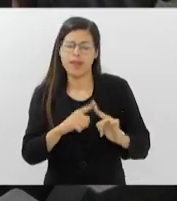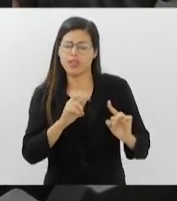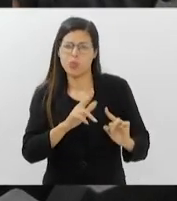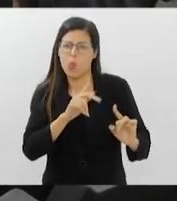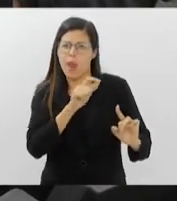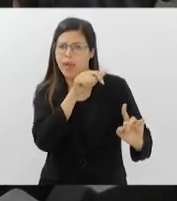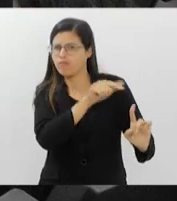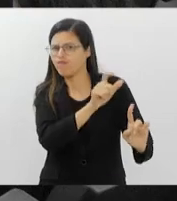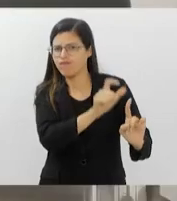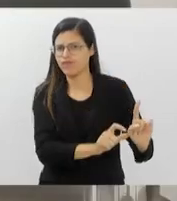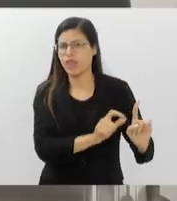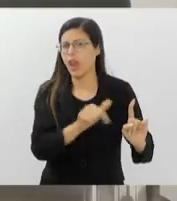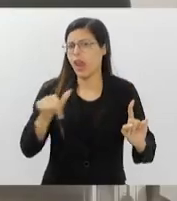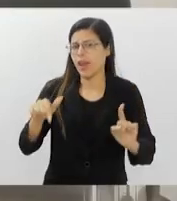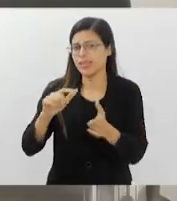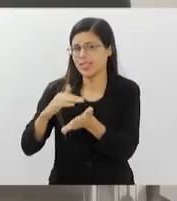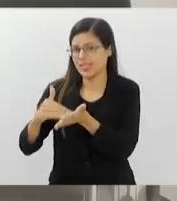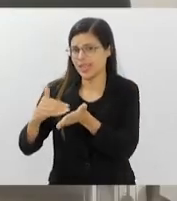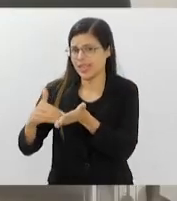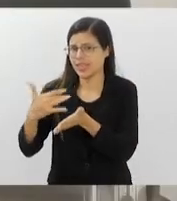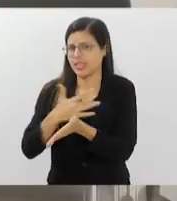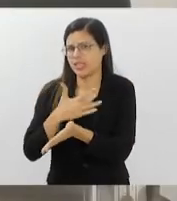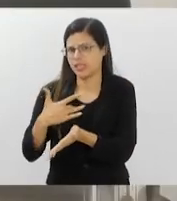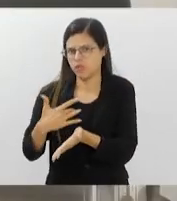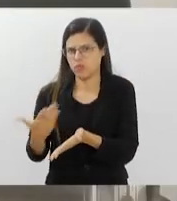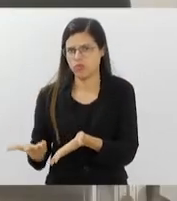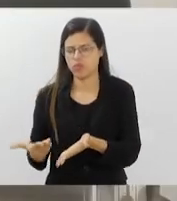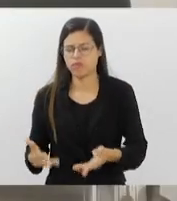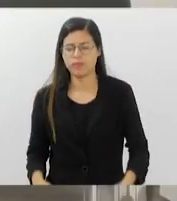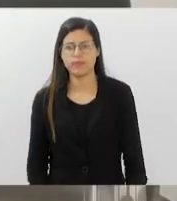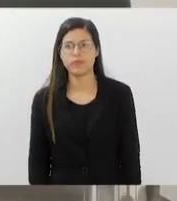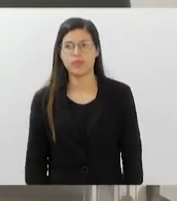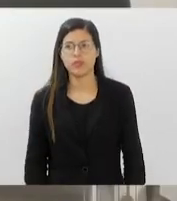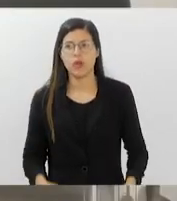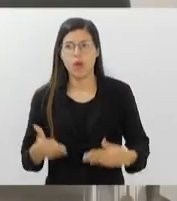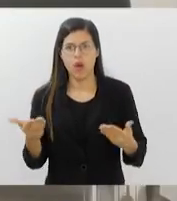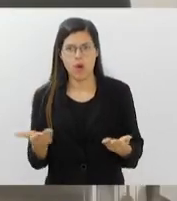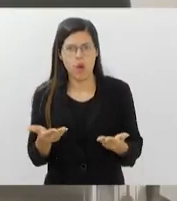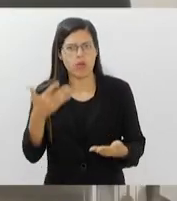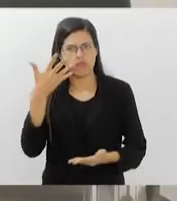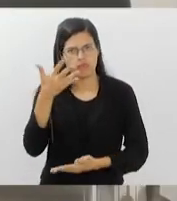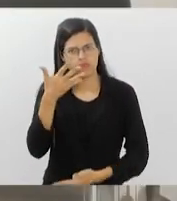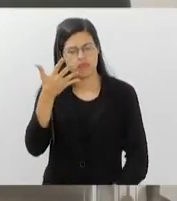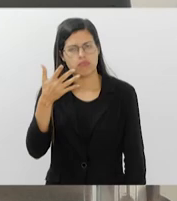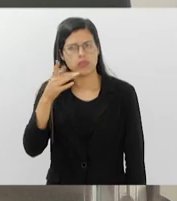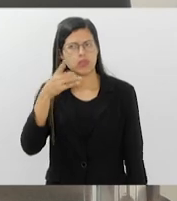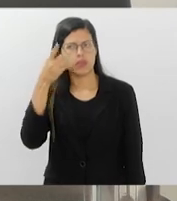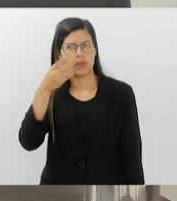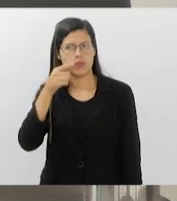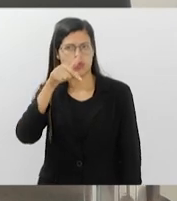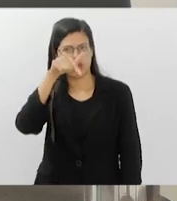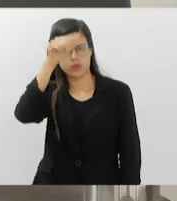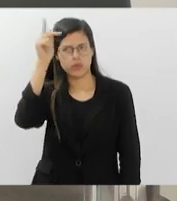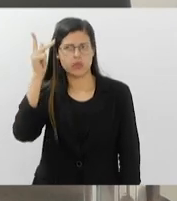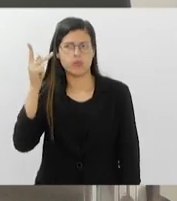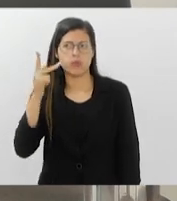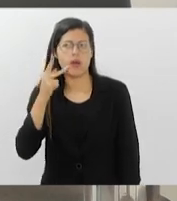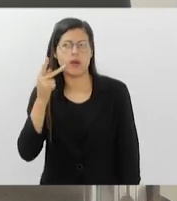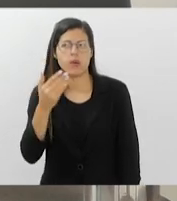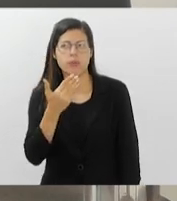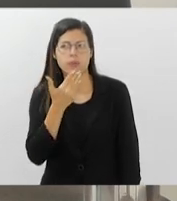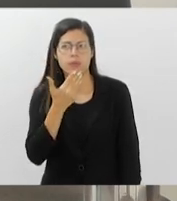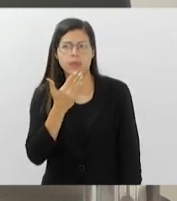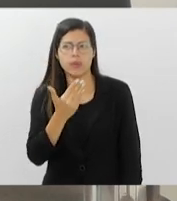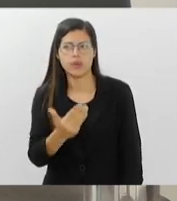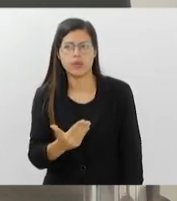então Eh vou passar aqui a palavra ao Deputado gis Paulo mas ped eh com toda a forma mais respeitosa